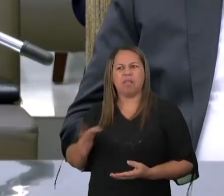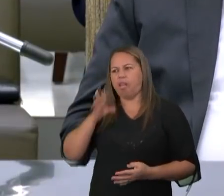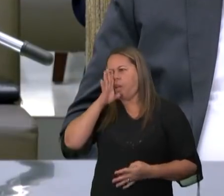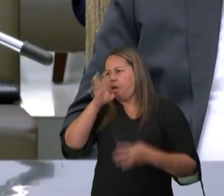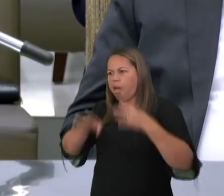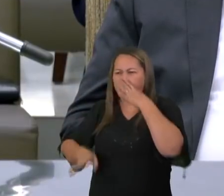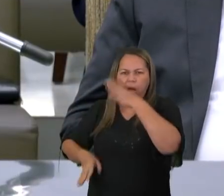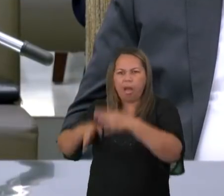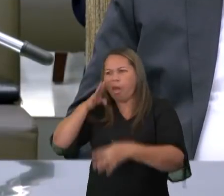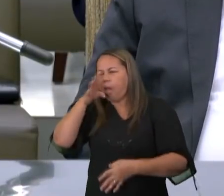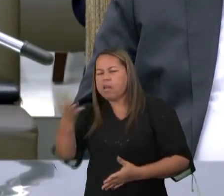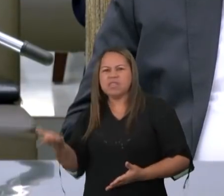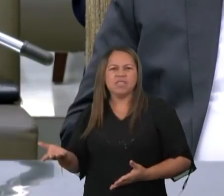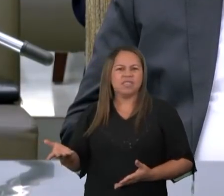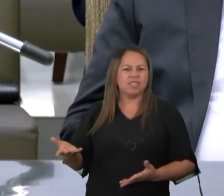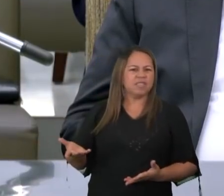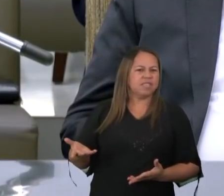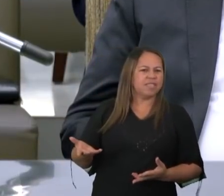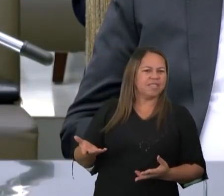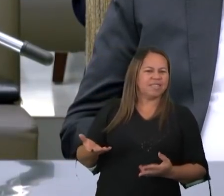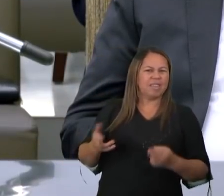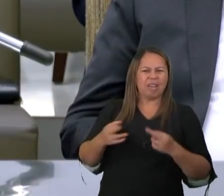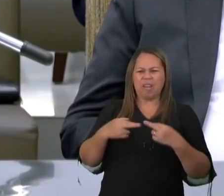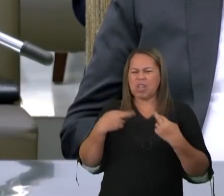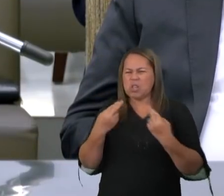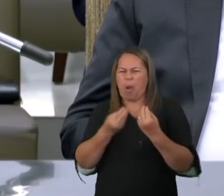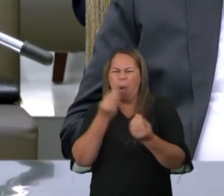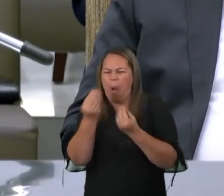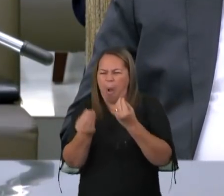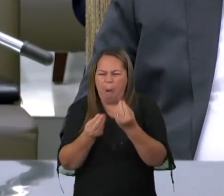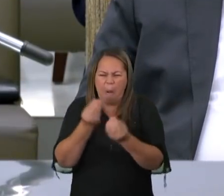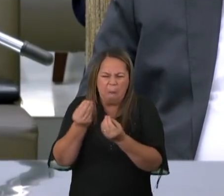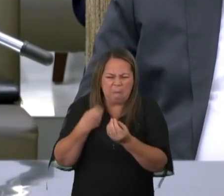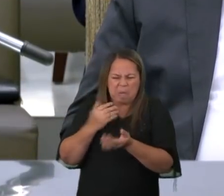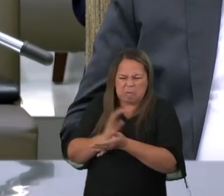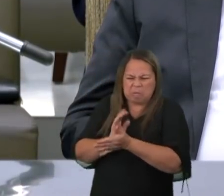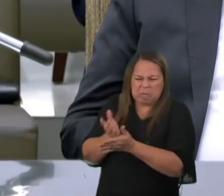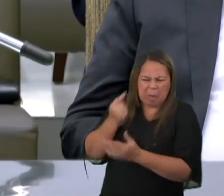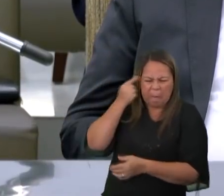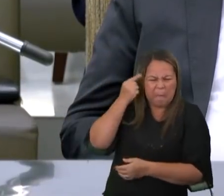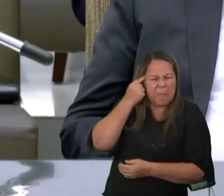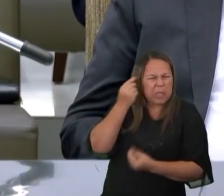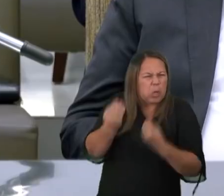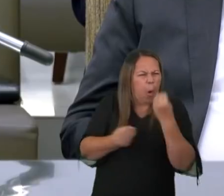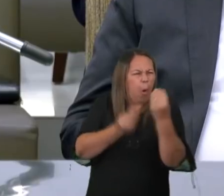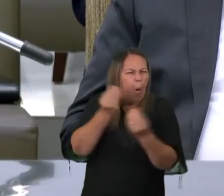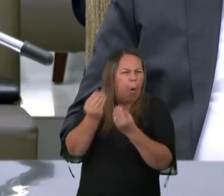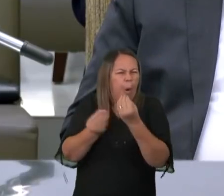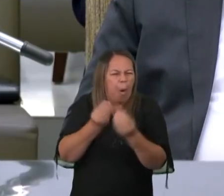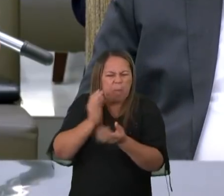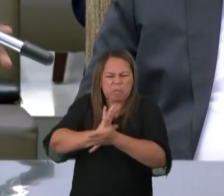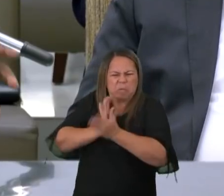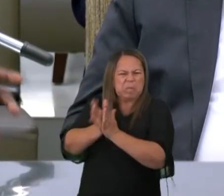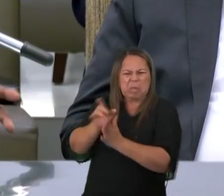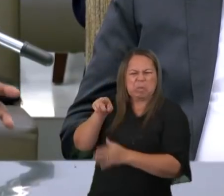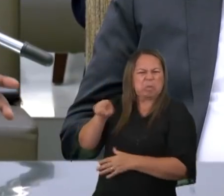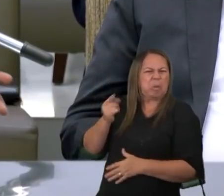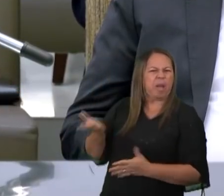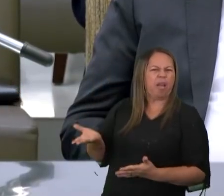Reuniões e mais reuniões. Como é que a gente vai acabar com ele? Como é que a gente vai destruir